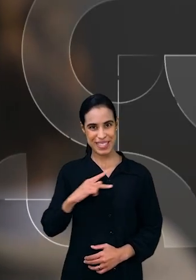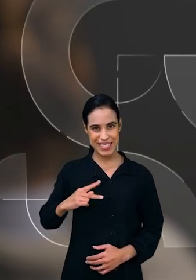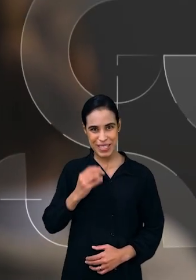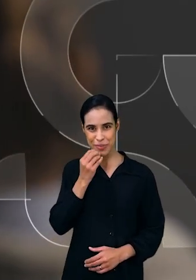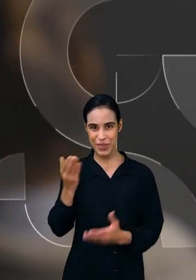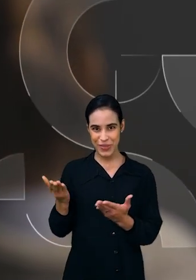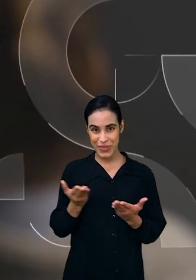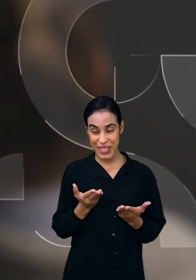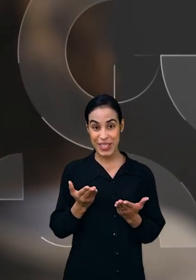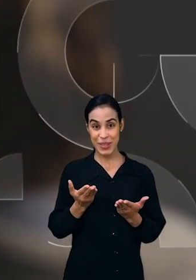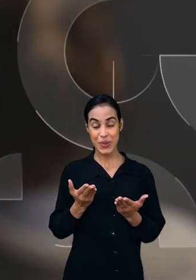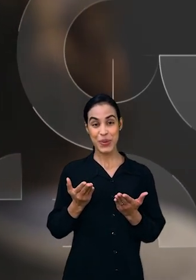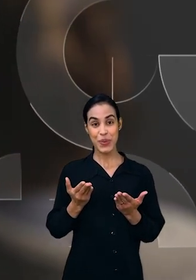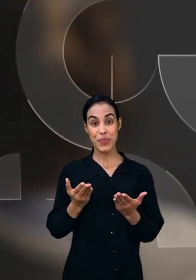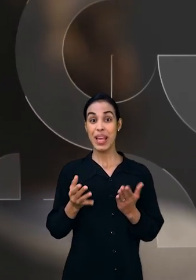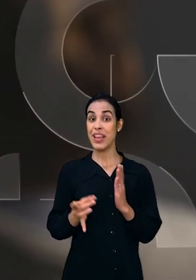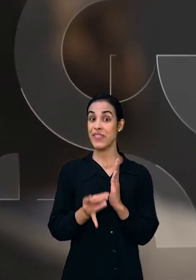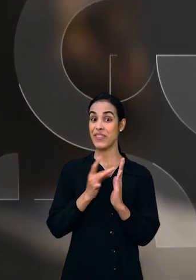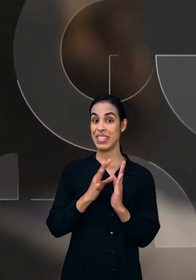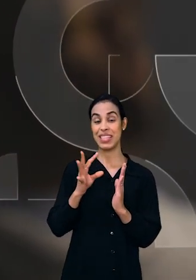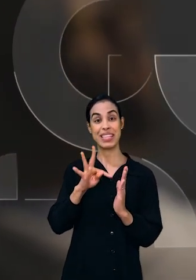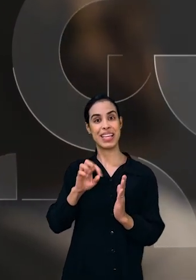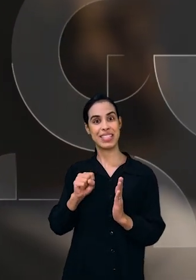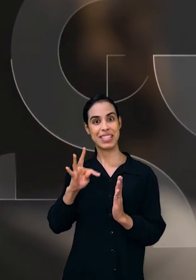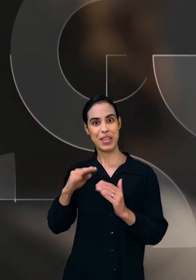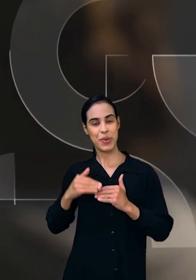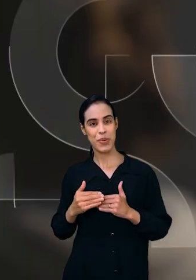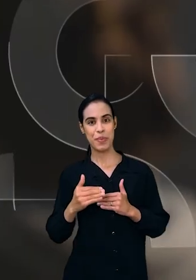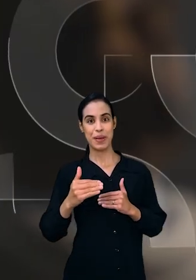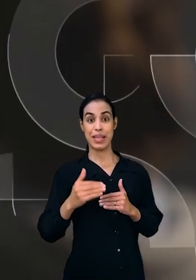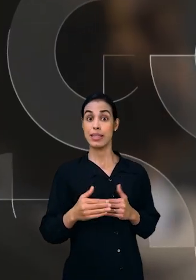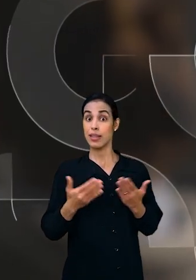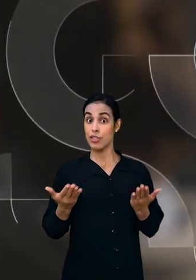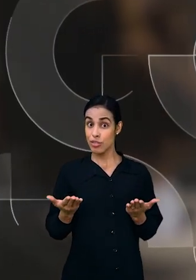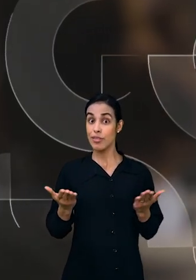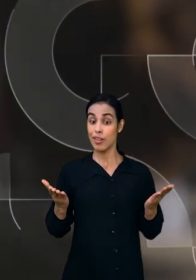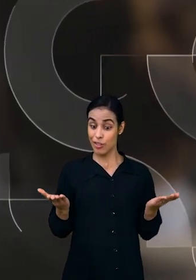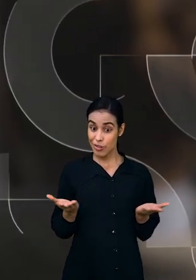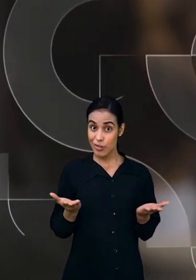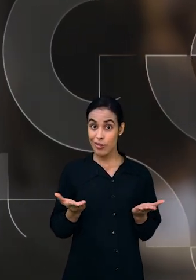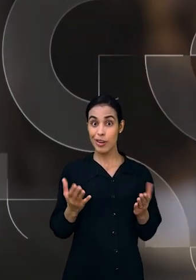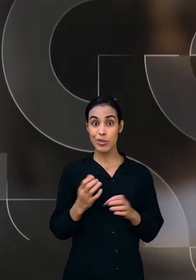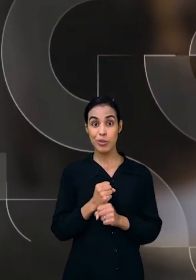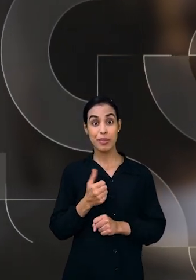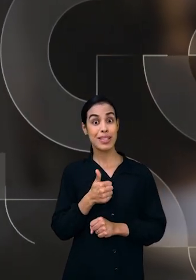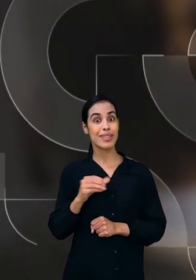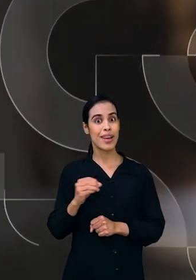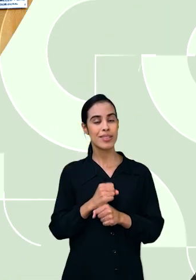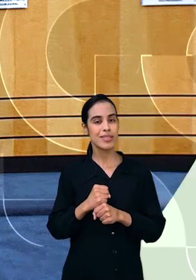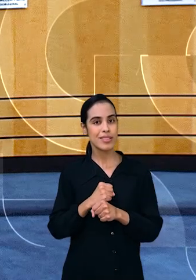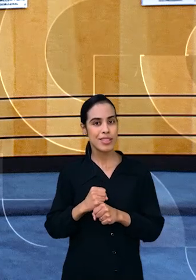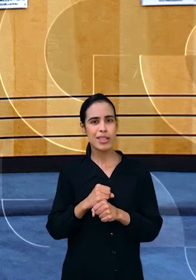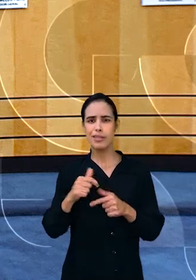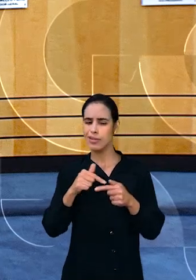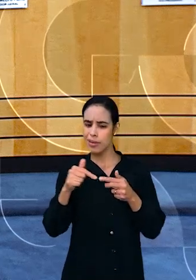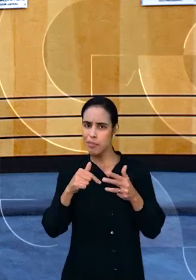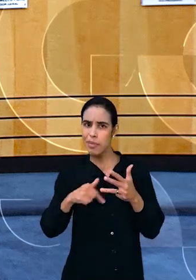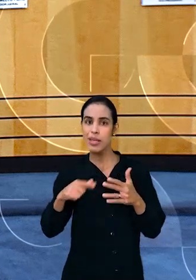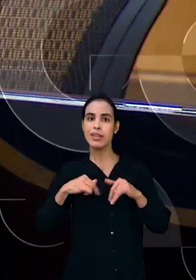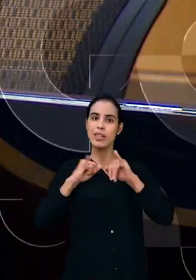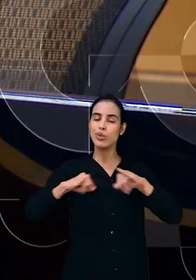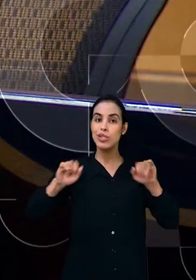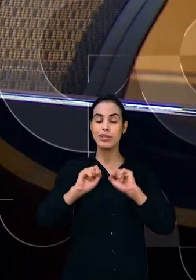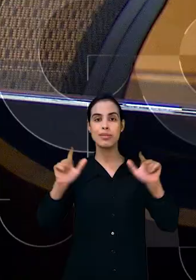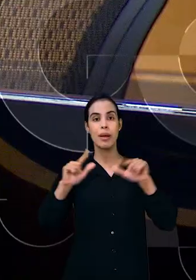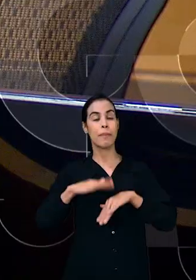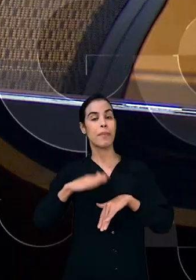Olá, presidente, seja muito bem-vindo aqui ao nosso programa de estreia, o Revista TST. 10 anos de história. Toda semana, o Revista